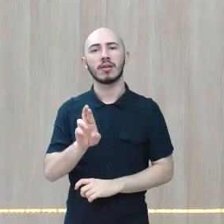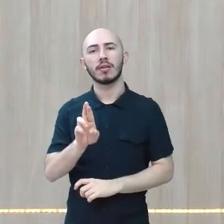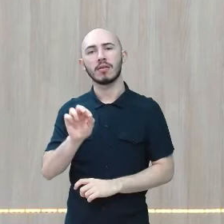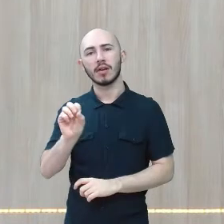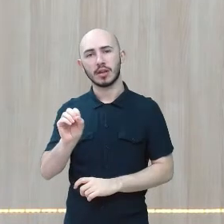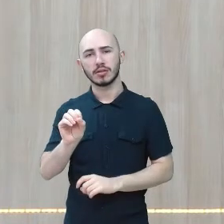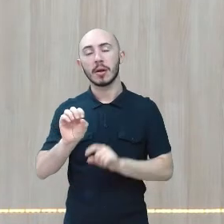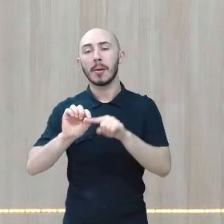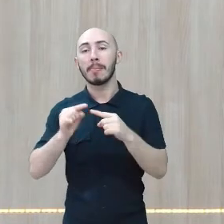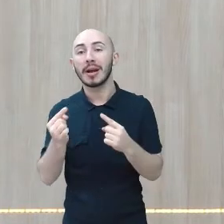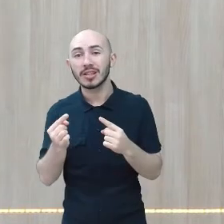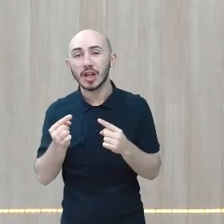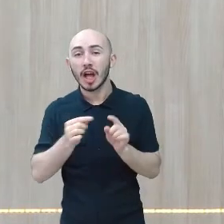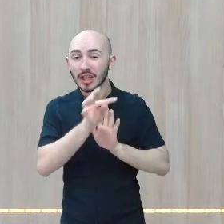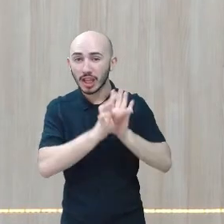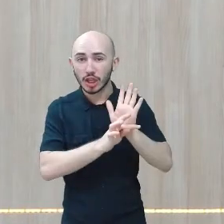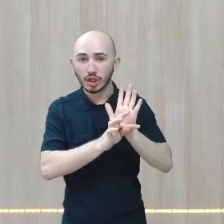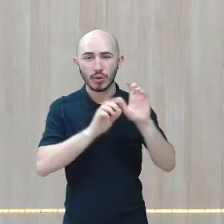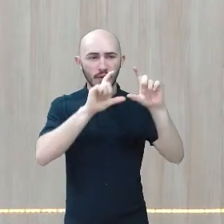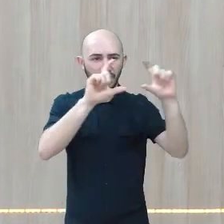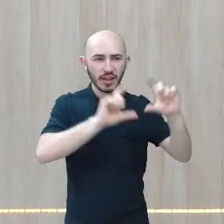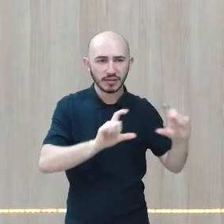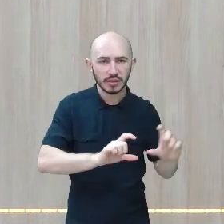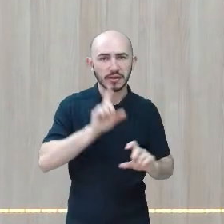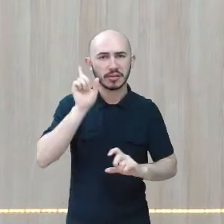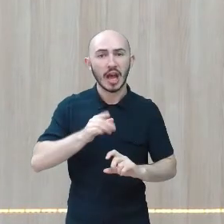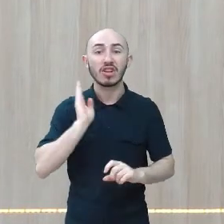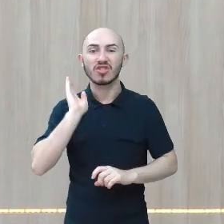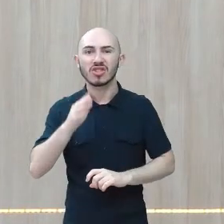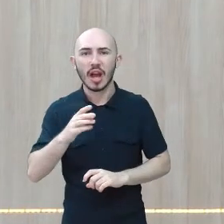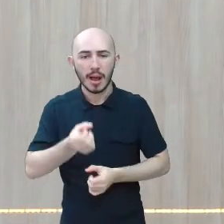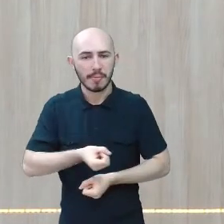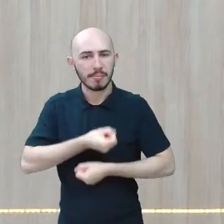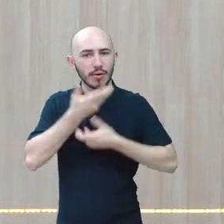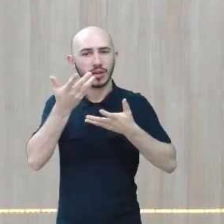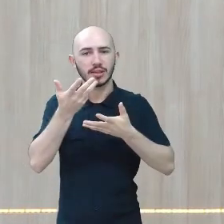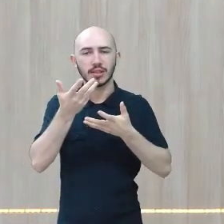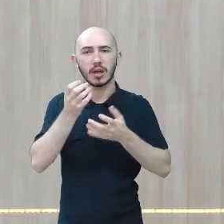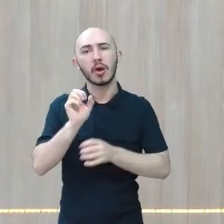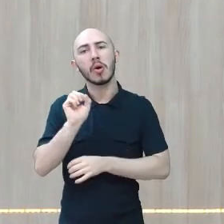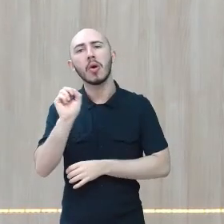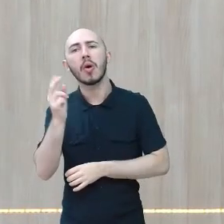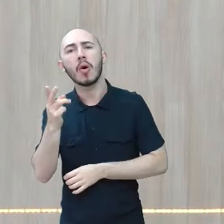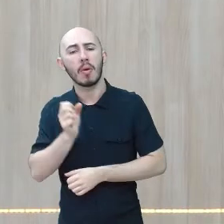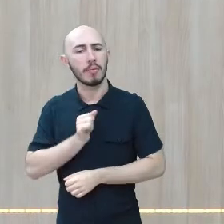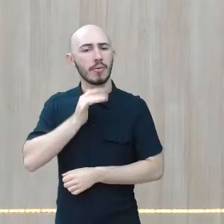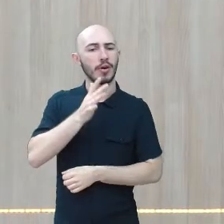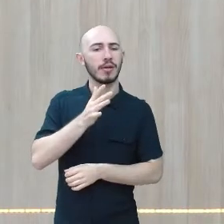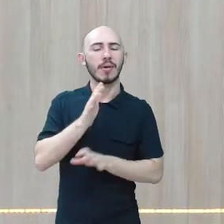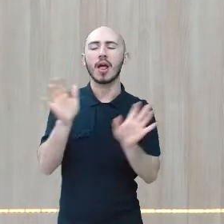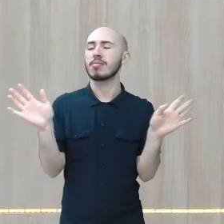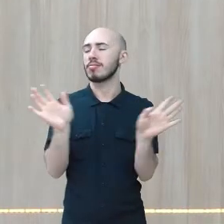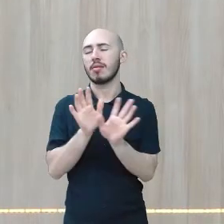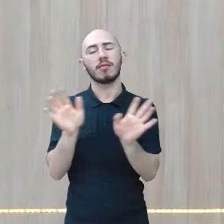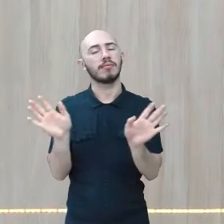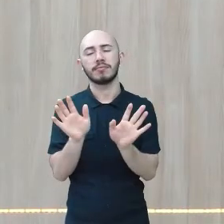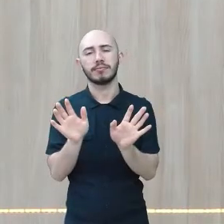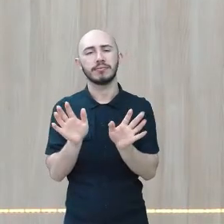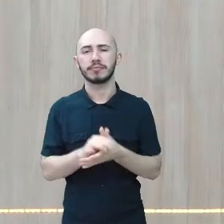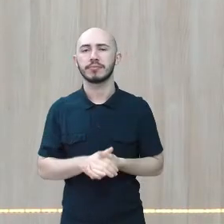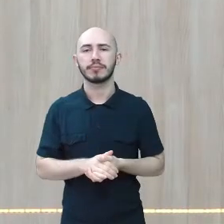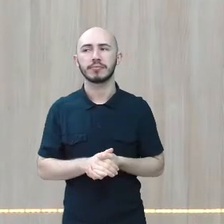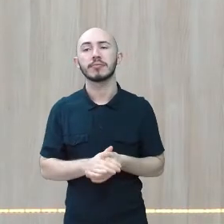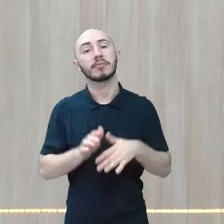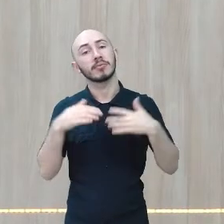uma poesia, porque vocês já ouviram alguém dizendo assim: o texto em verso é uma poesia. E